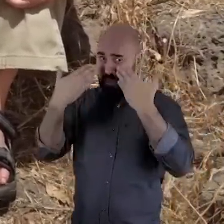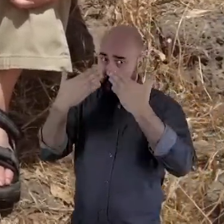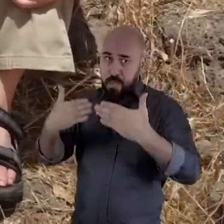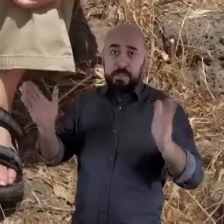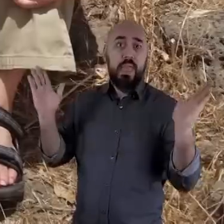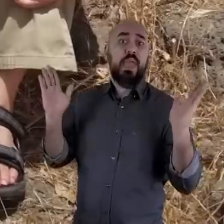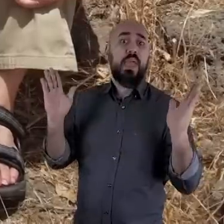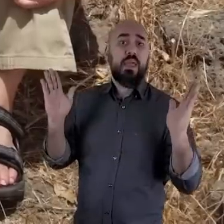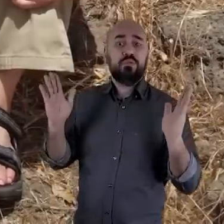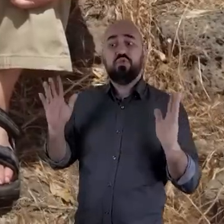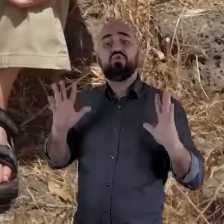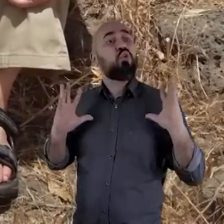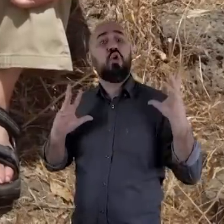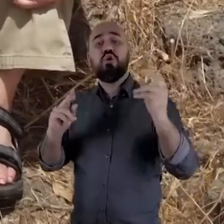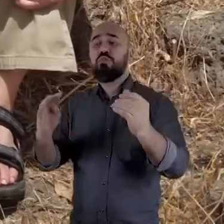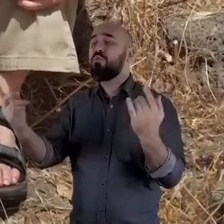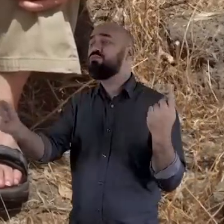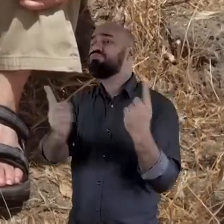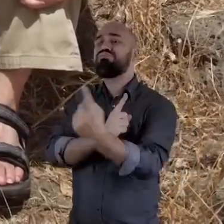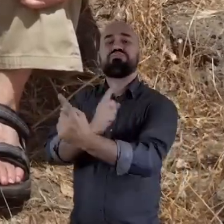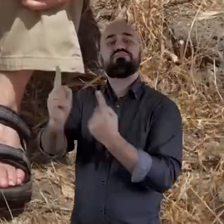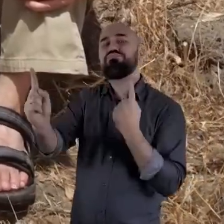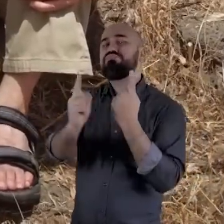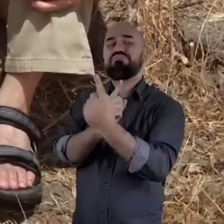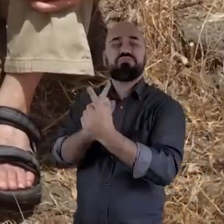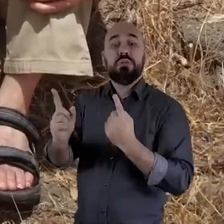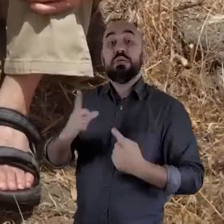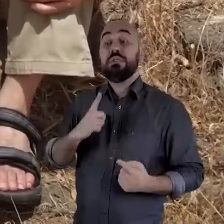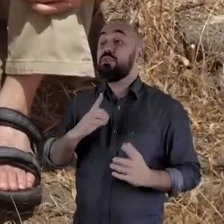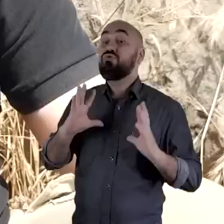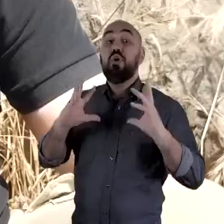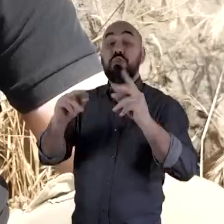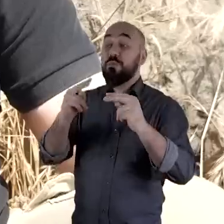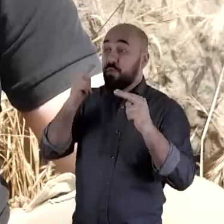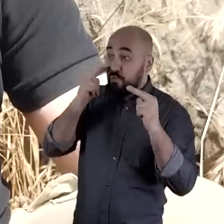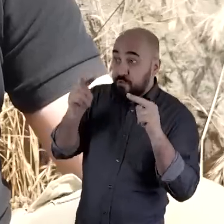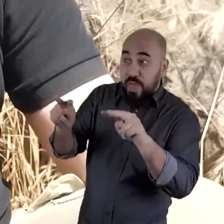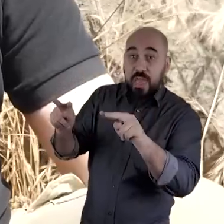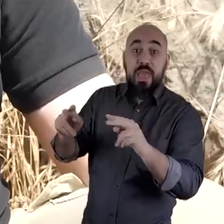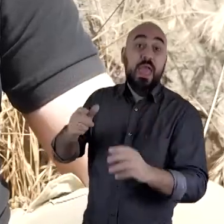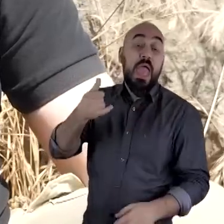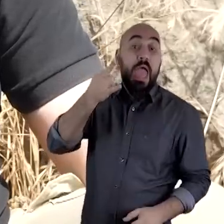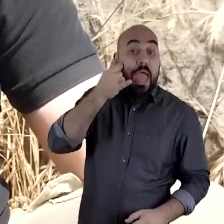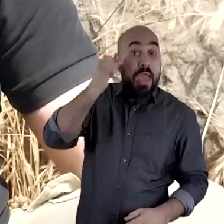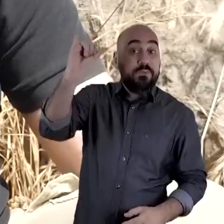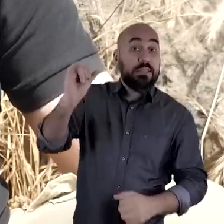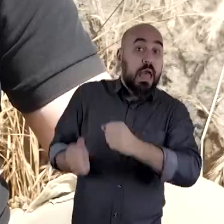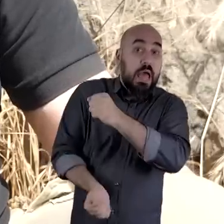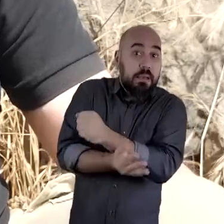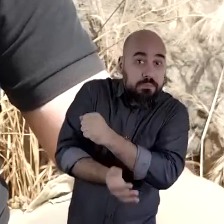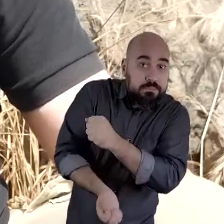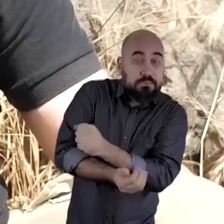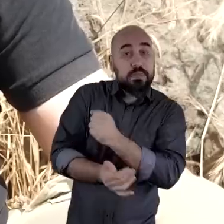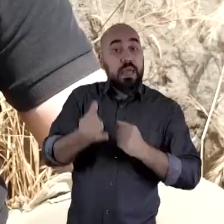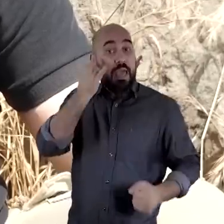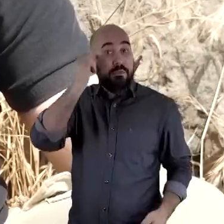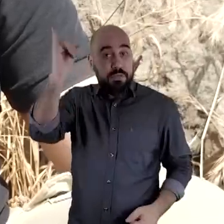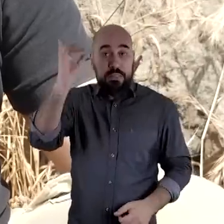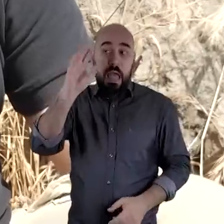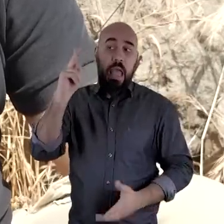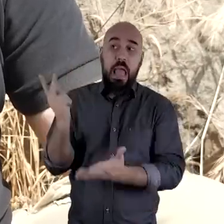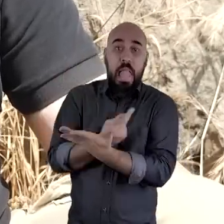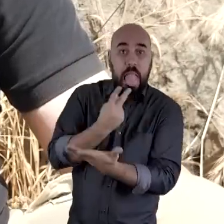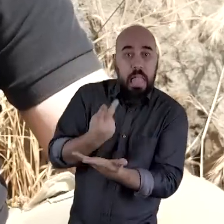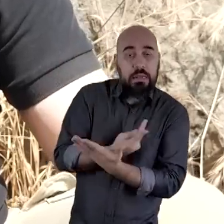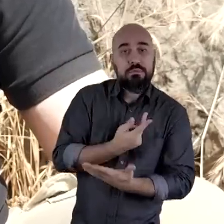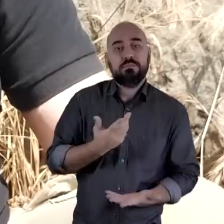porta da cidade, porque era um lugar público, todo mundo passava, então tinha publicidade. Outra passagem, professor, que eu me recordo estando